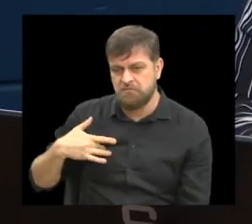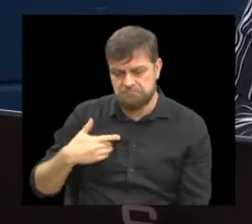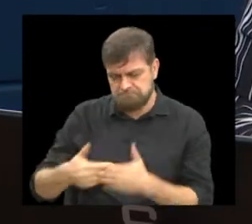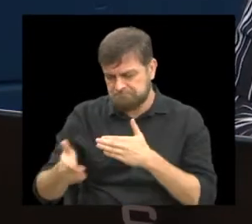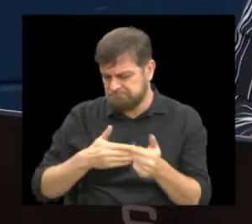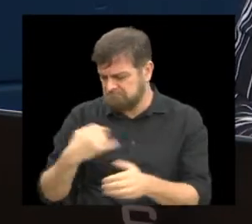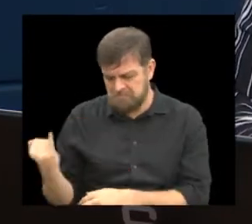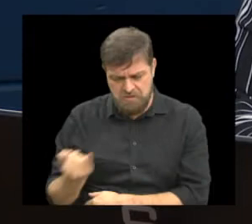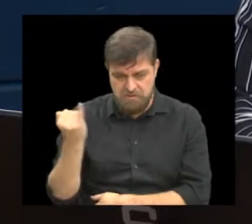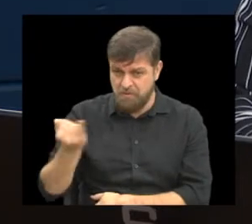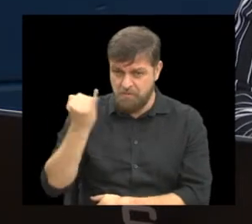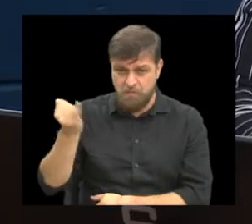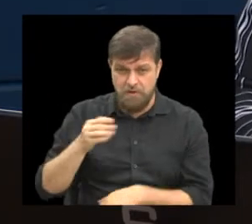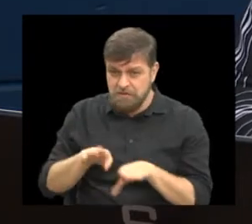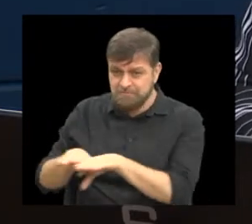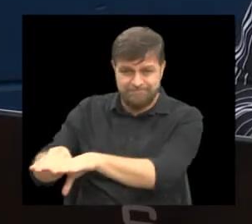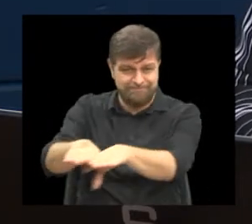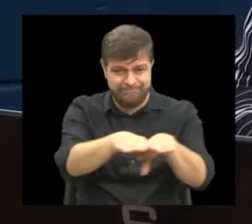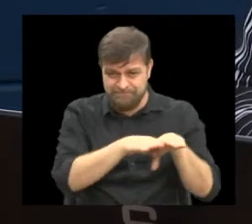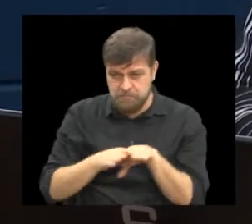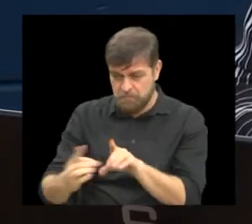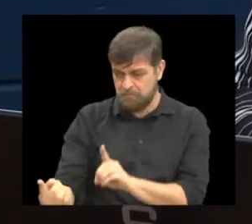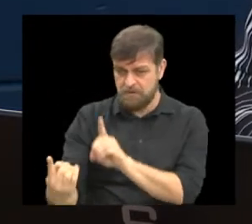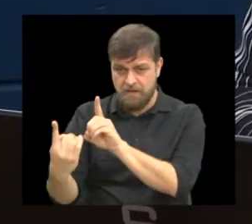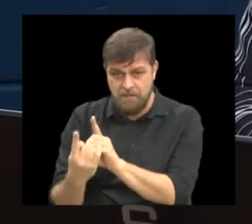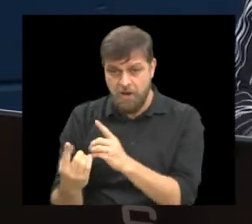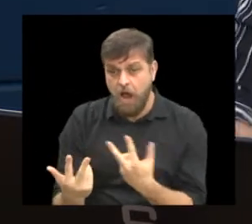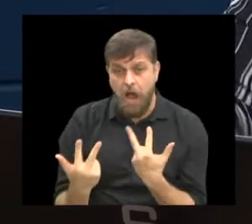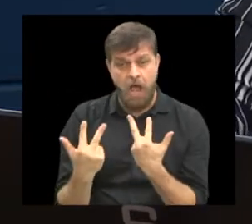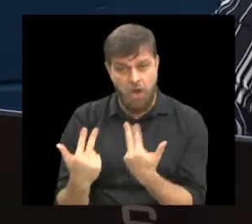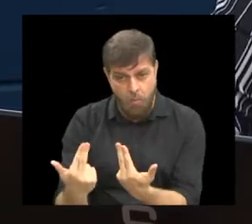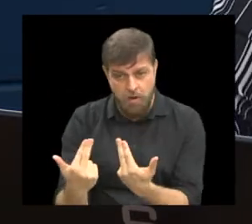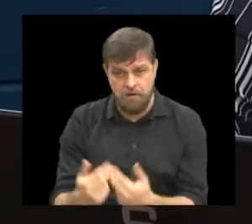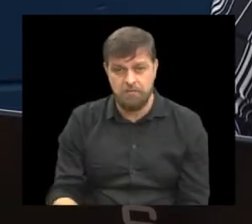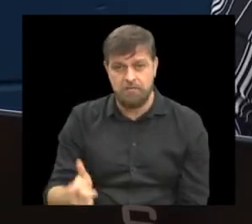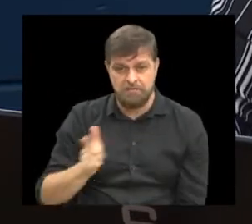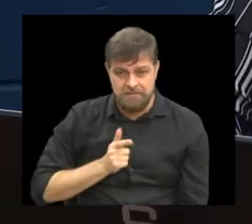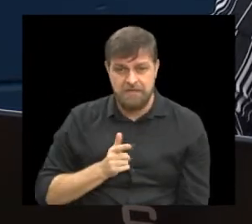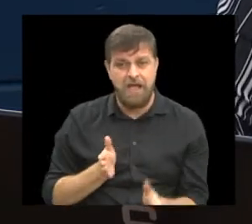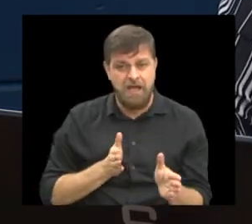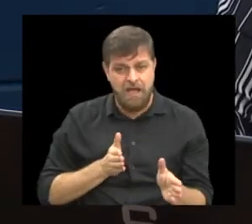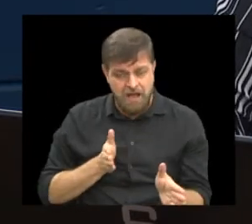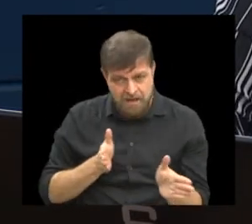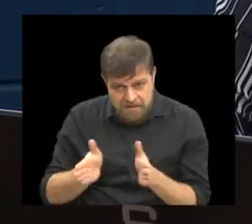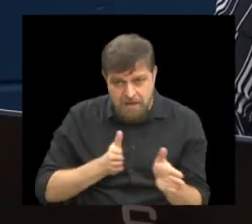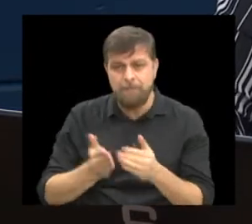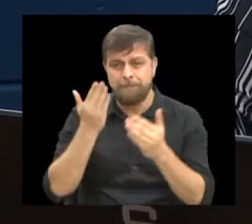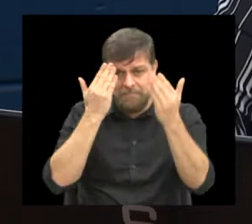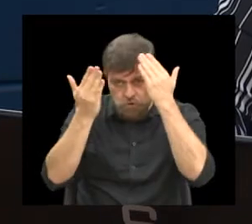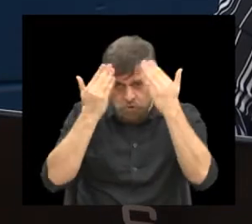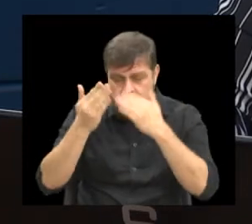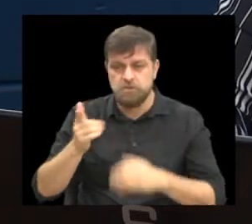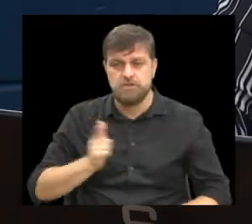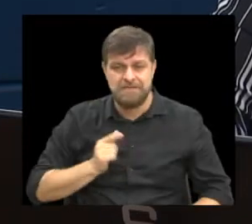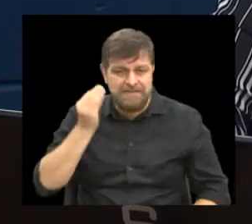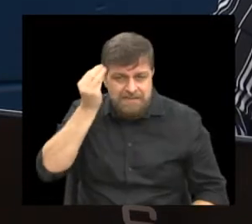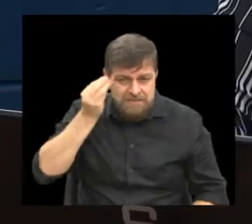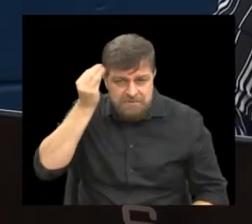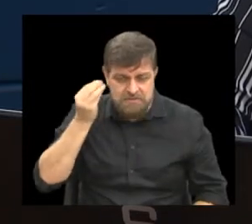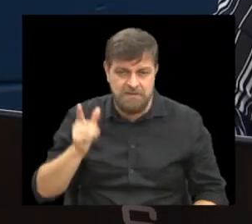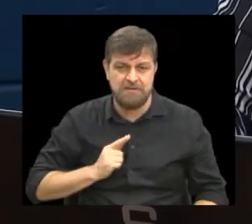não importa, tá? Todas têm o mesmo atendimento. Então, todas têm o acesso a psicologia,